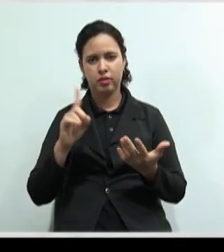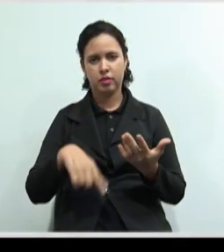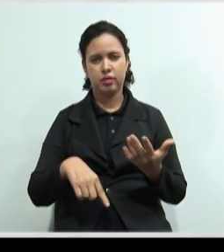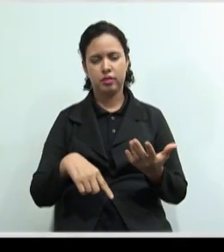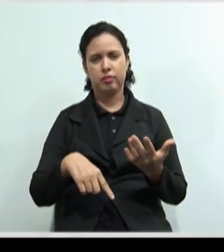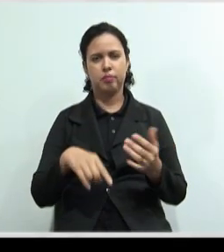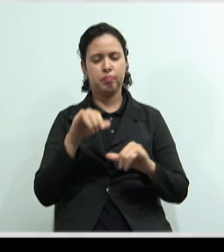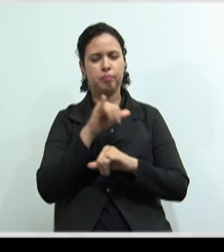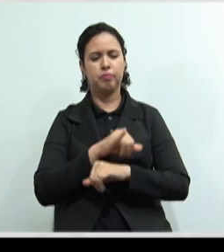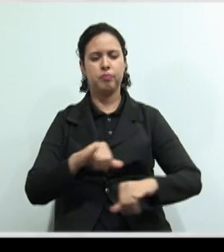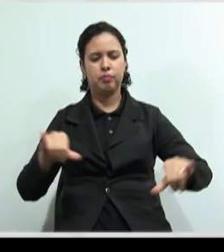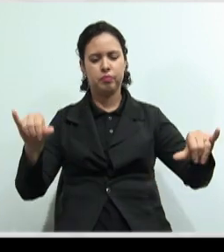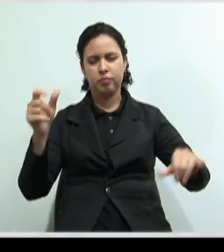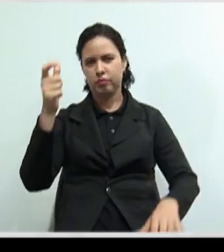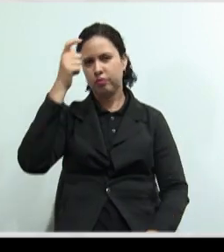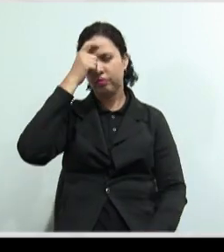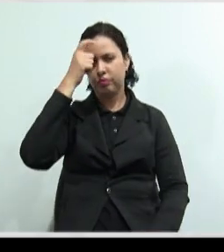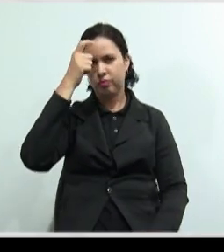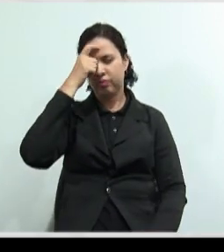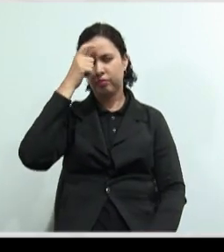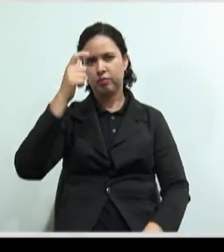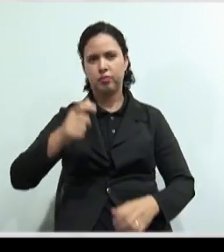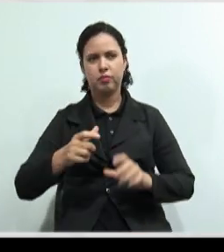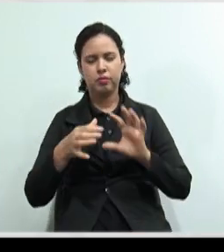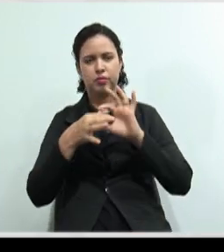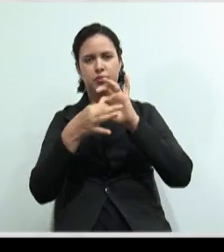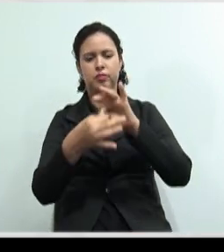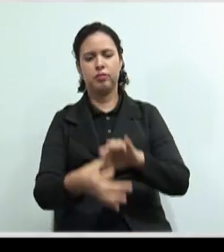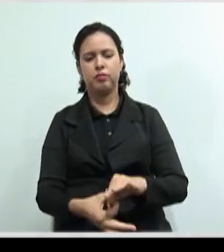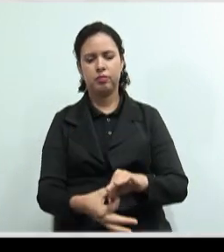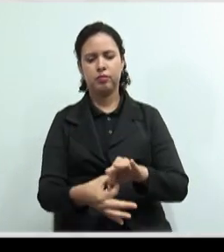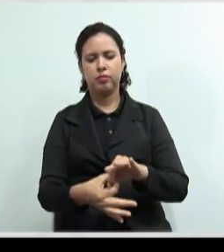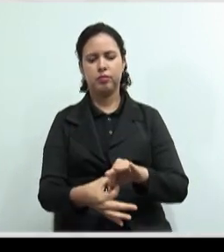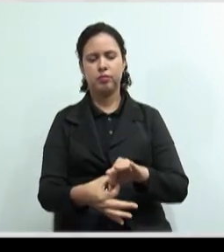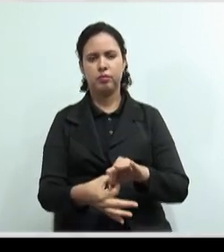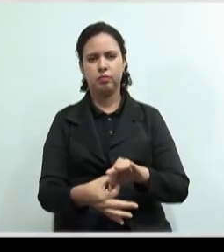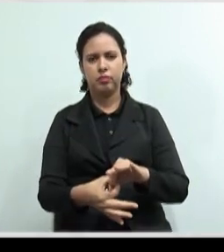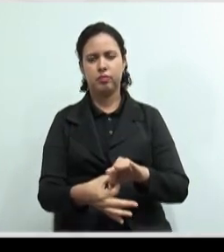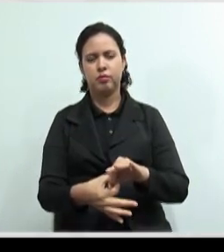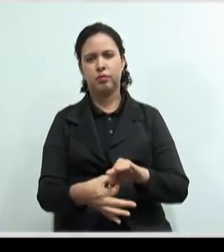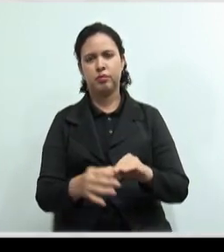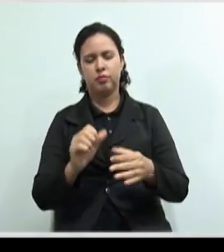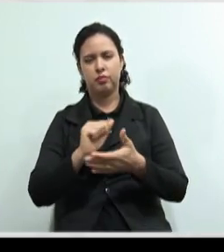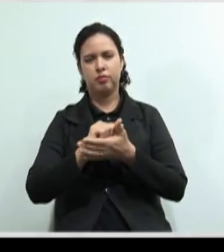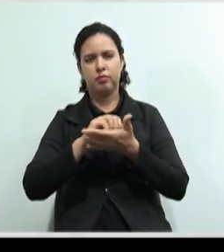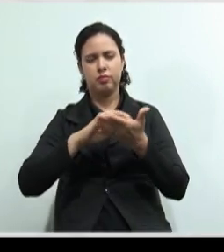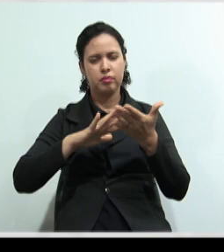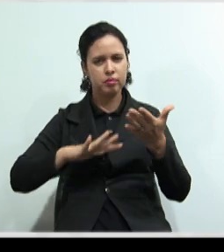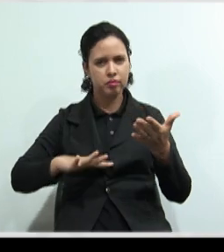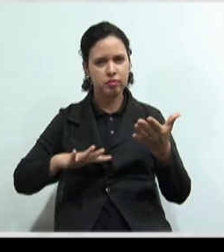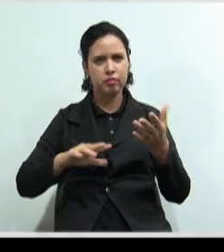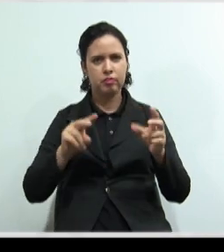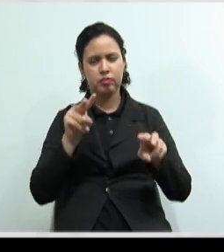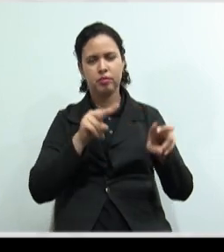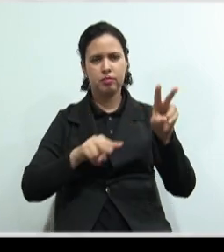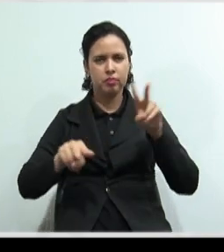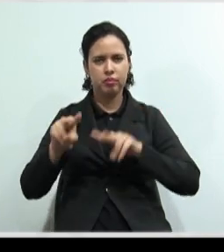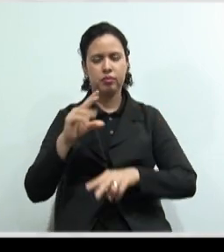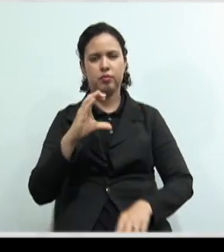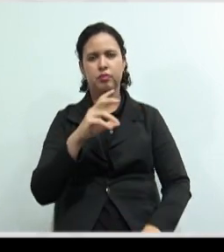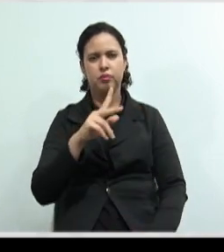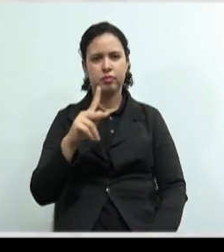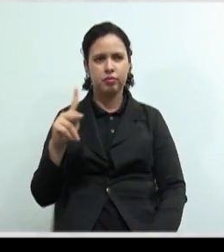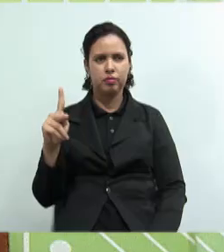Essas campanhas estão ligadas a uma atividade muito observada nas cooperativas, né?